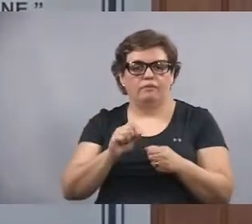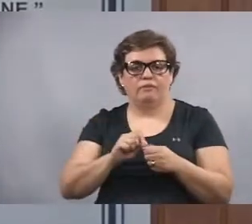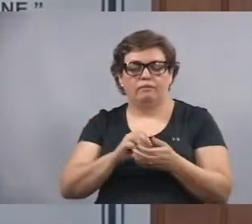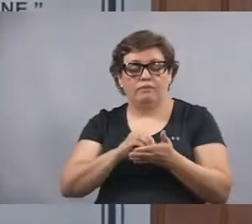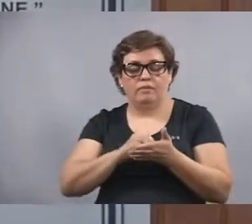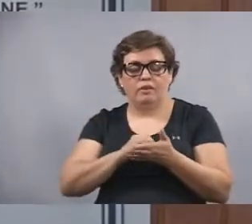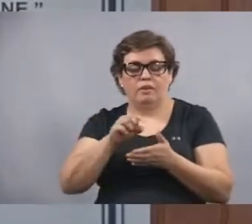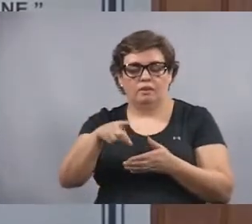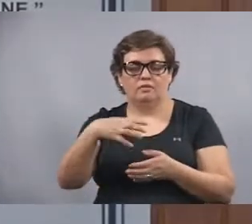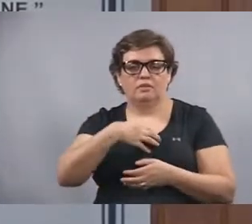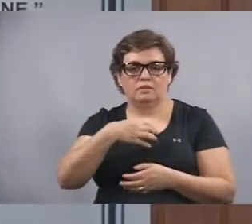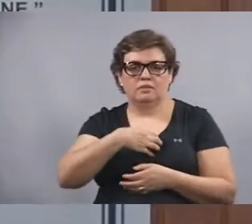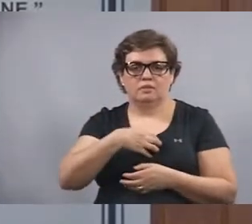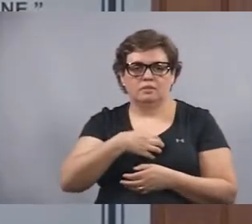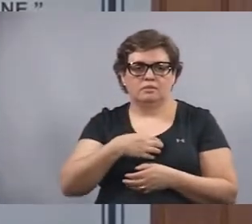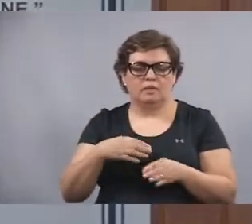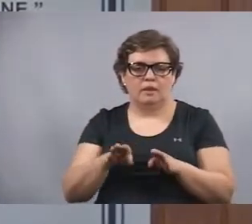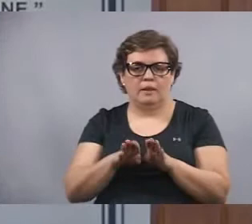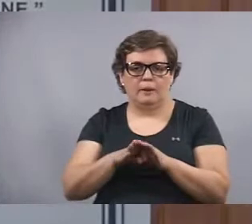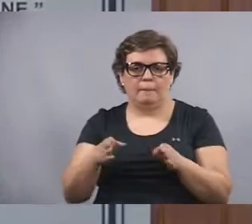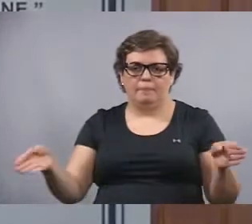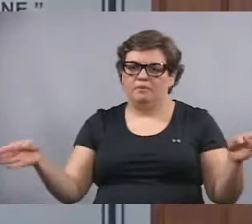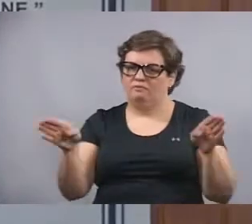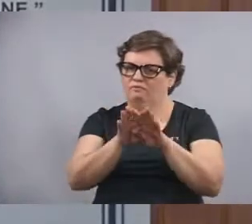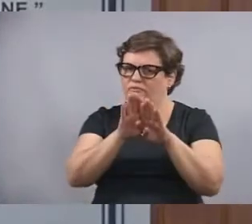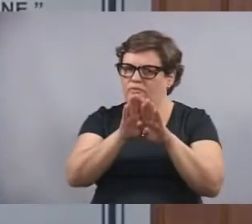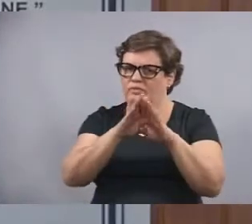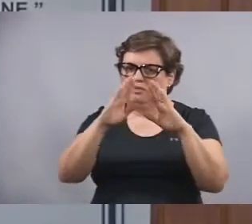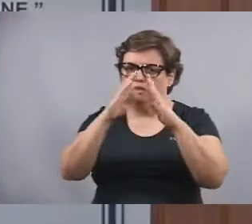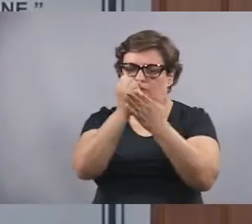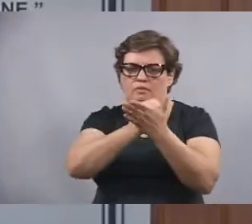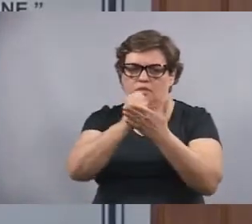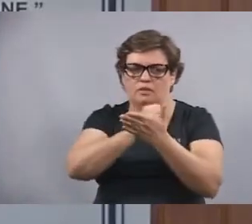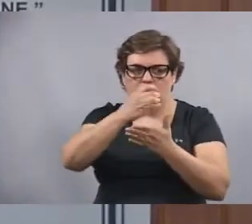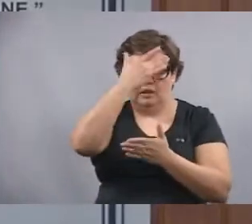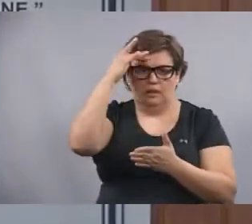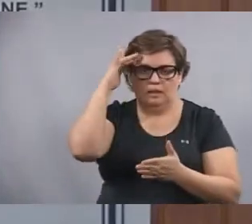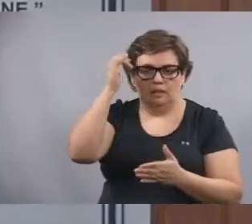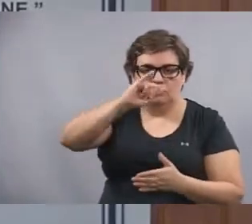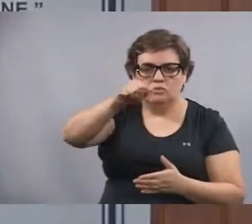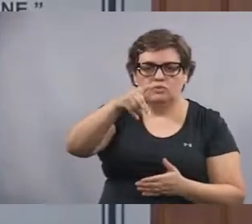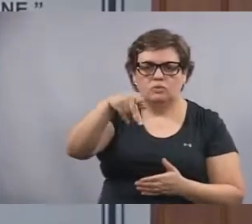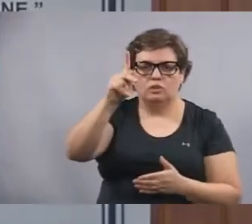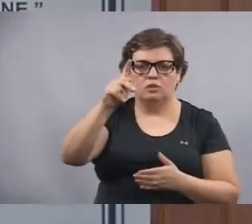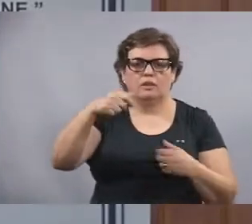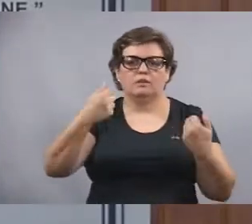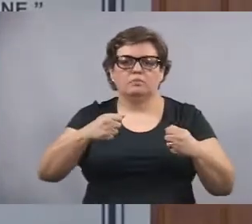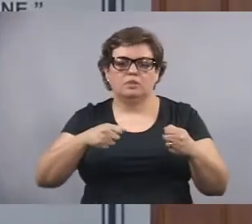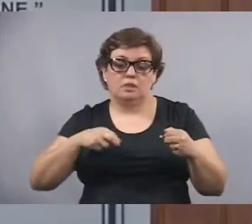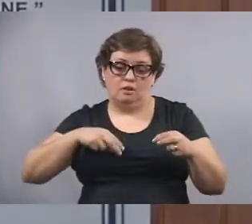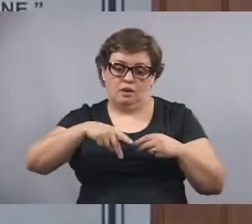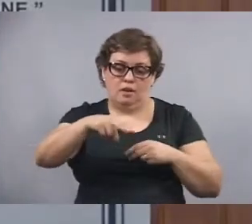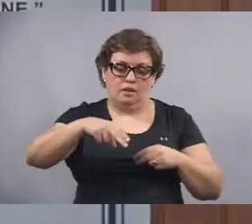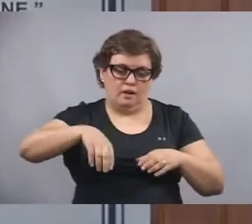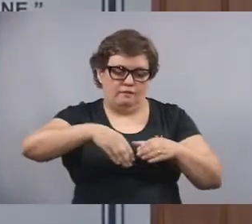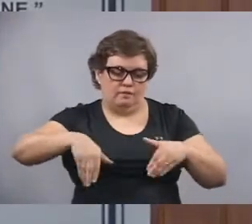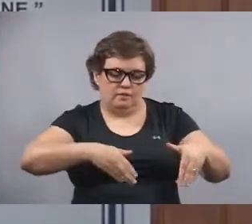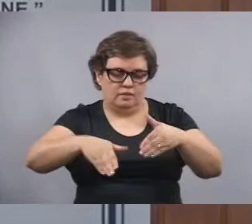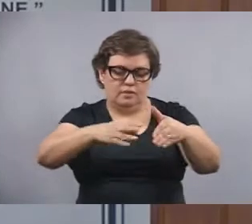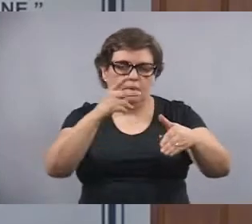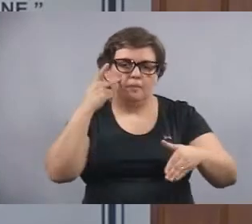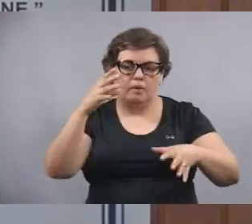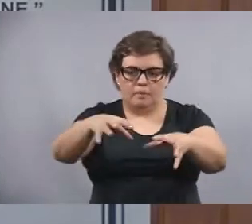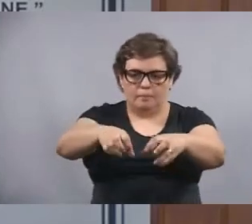a sensibilidade com o fechamento das farmácias, pessoas de idade do JK tendo que atravessar a pista para buscar